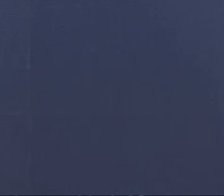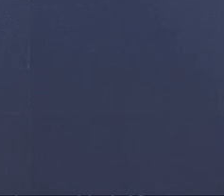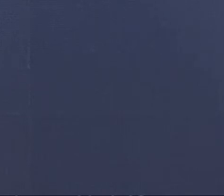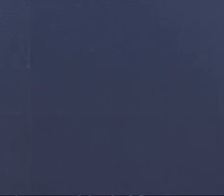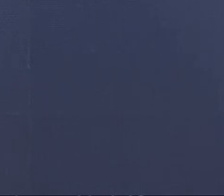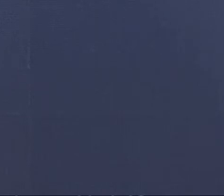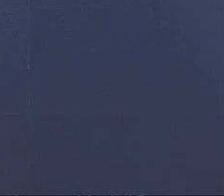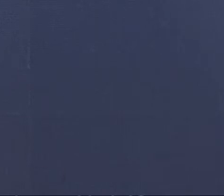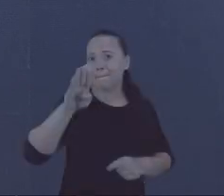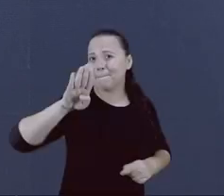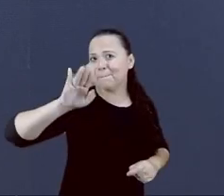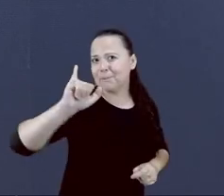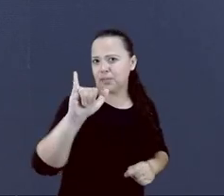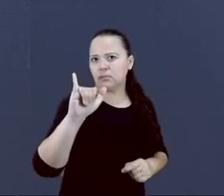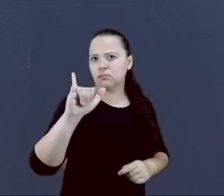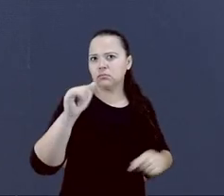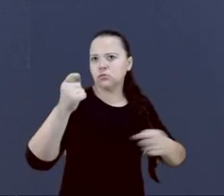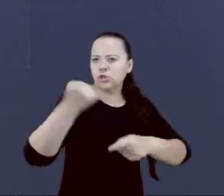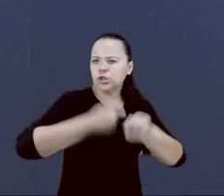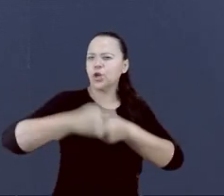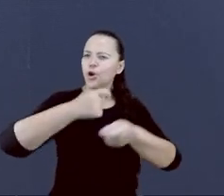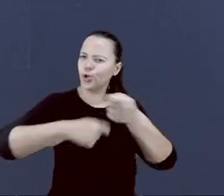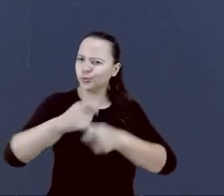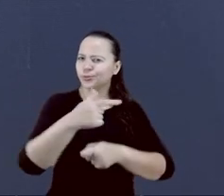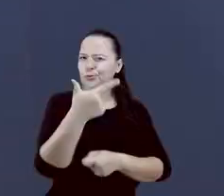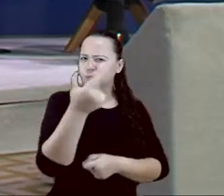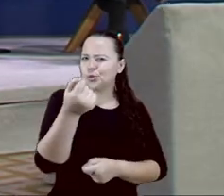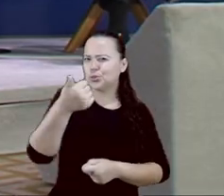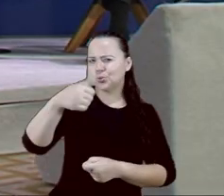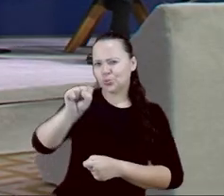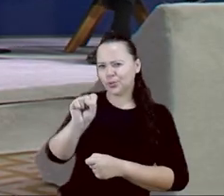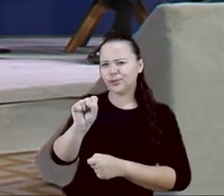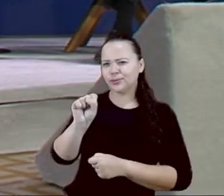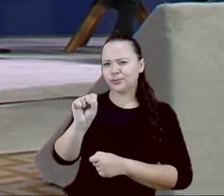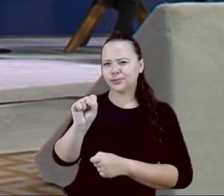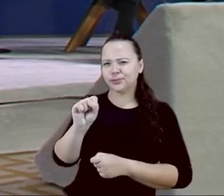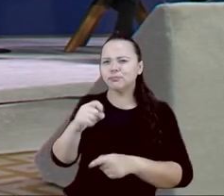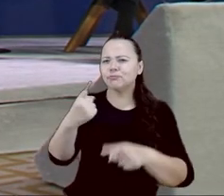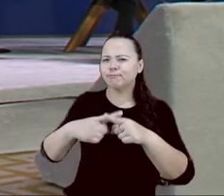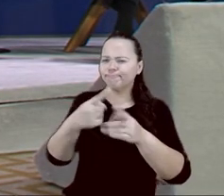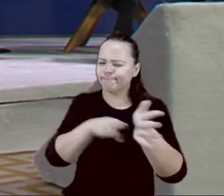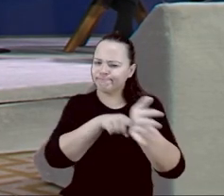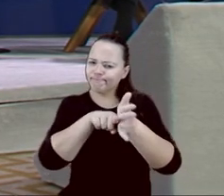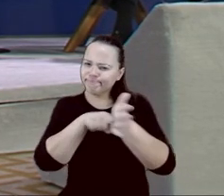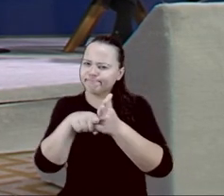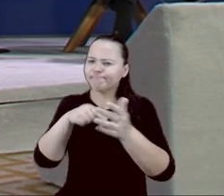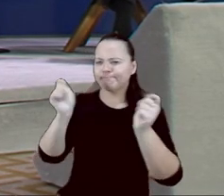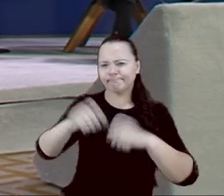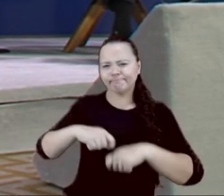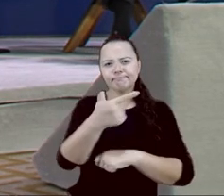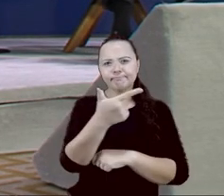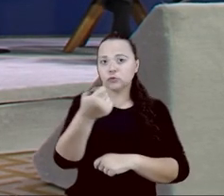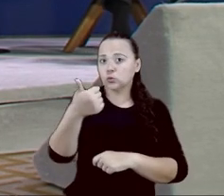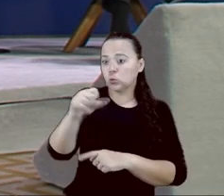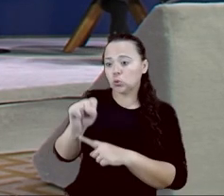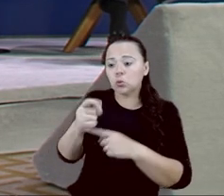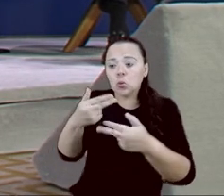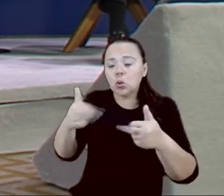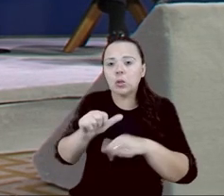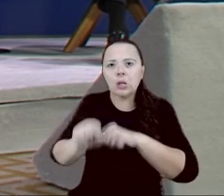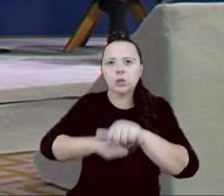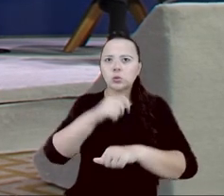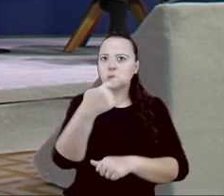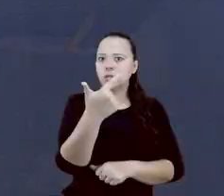Birds de Negócios em 2018 50 bilhões de reais de negócios no mercado de secundário 2018 para algo como 250 bi